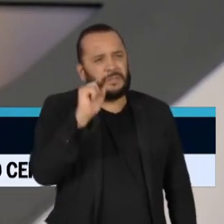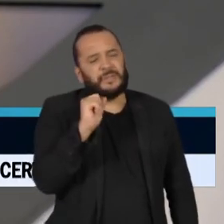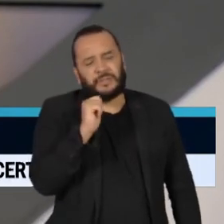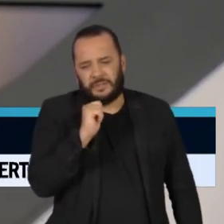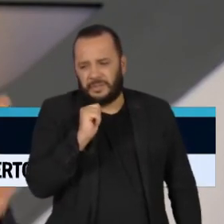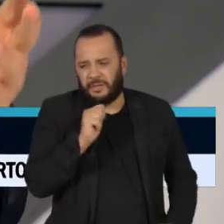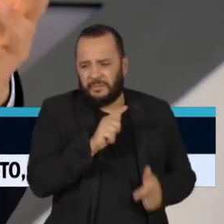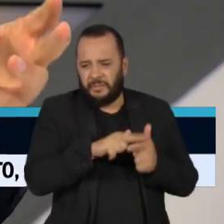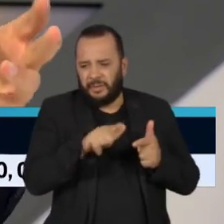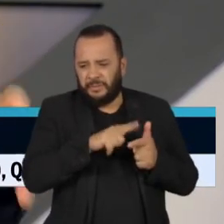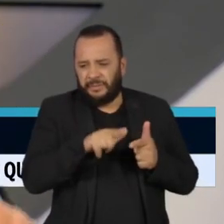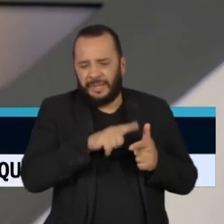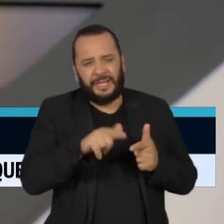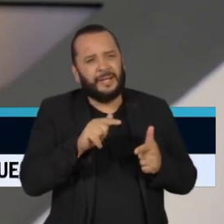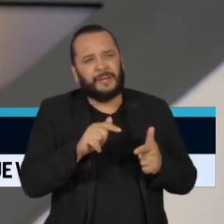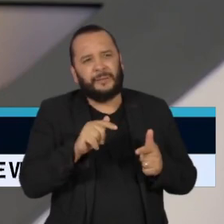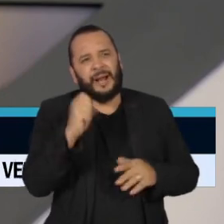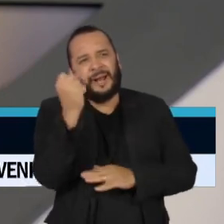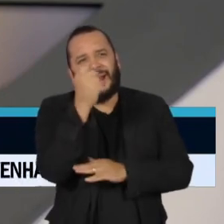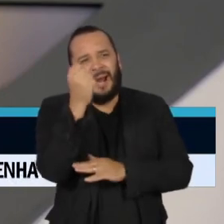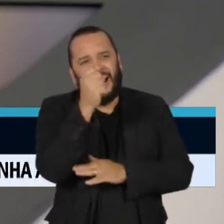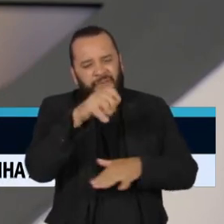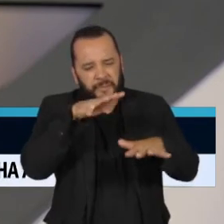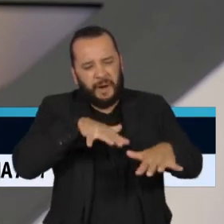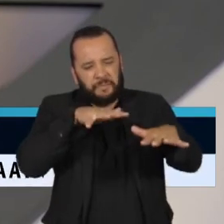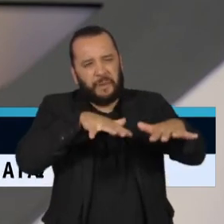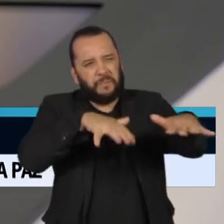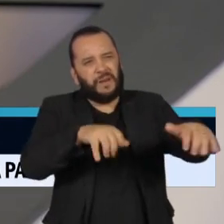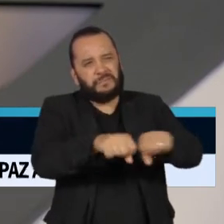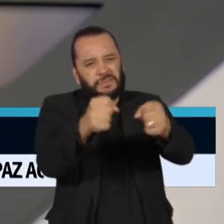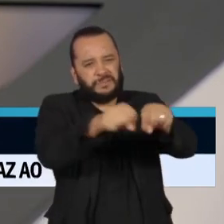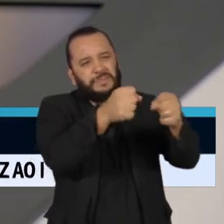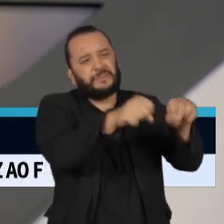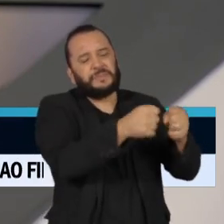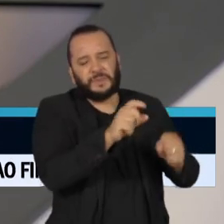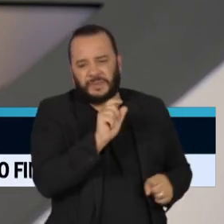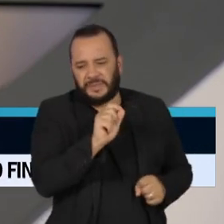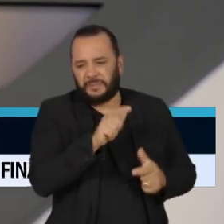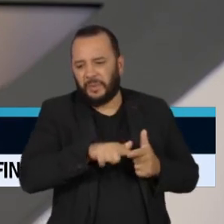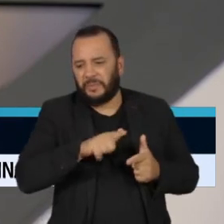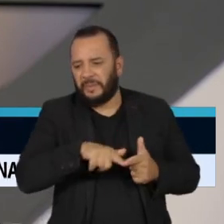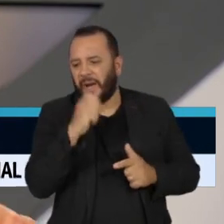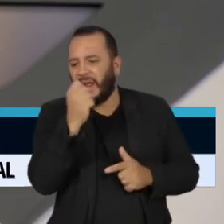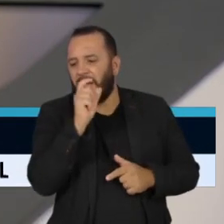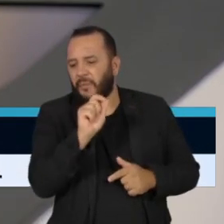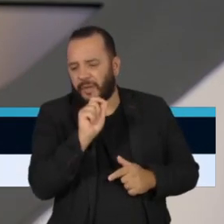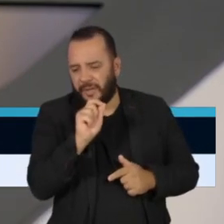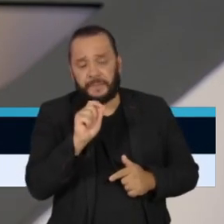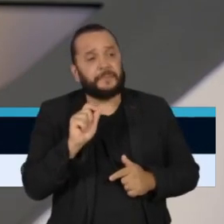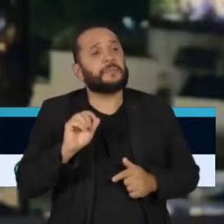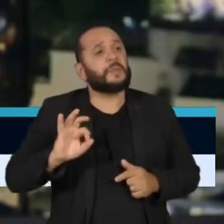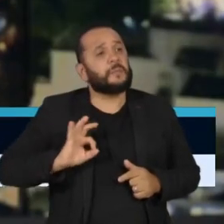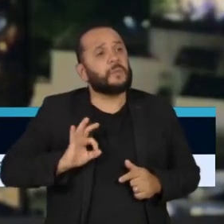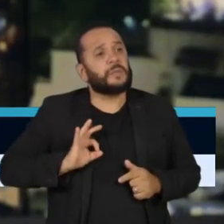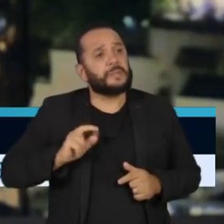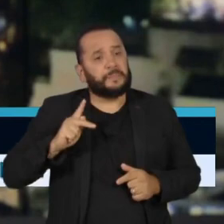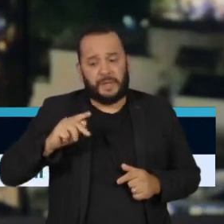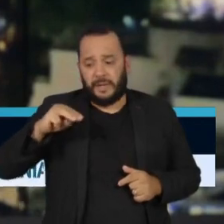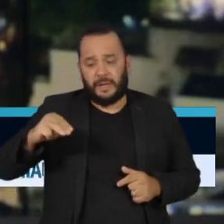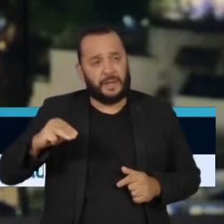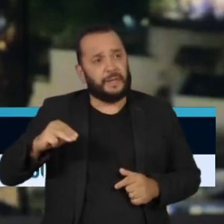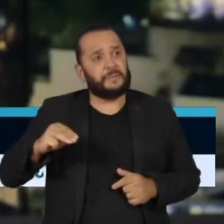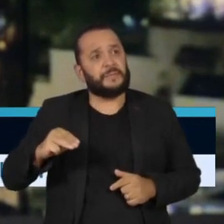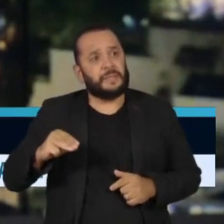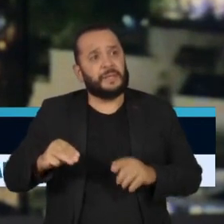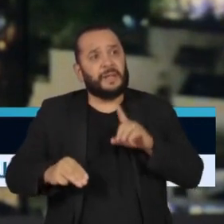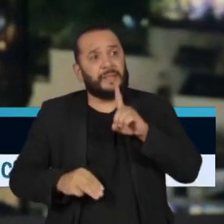invasão foi com o Vila tava falando a conivência da polícia da Polícia Militar do Distrito Federal que não